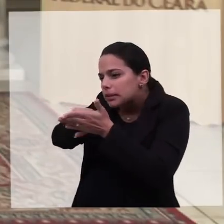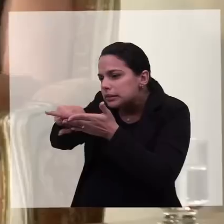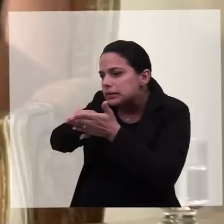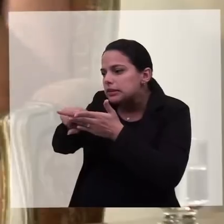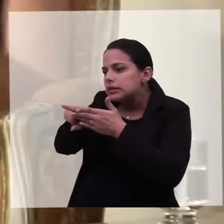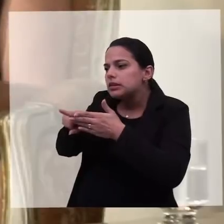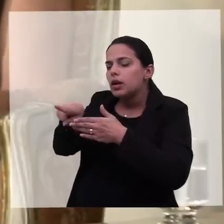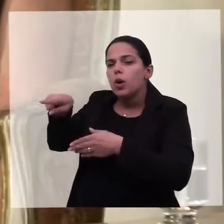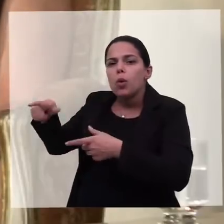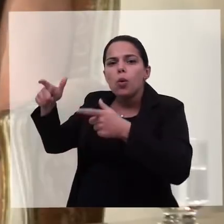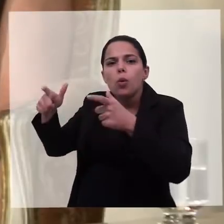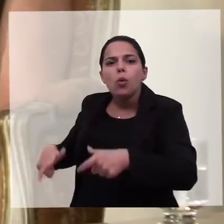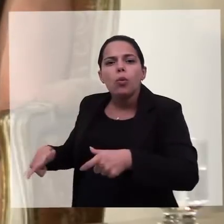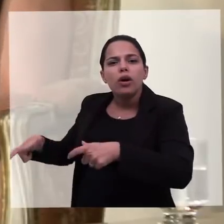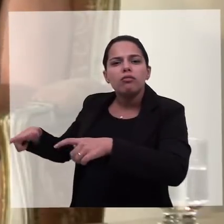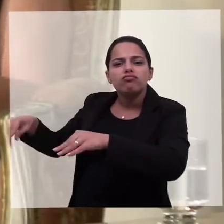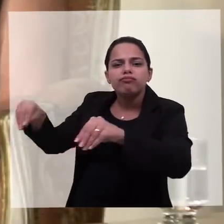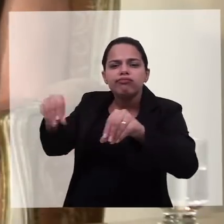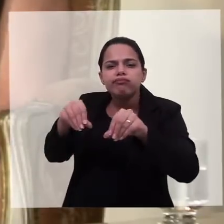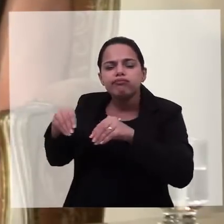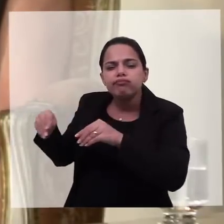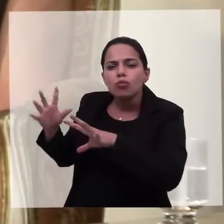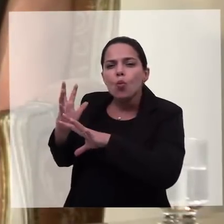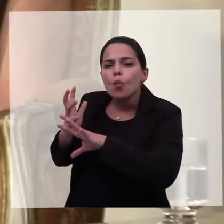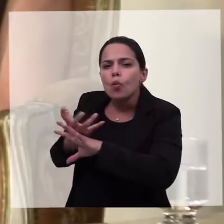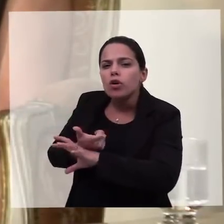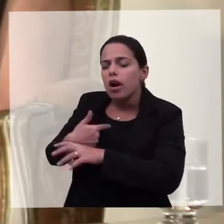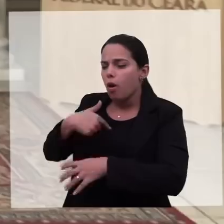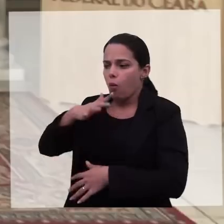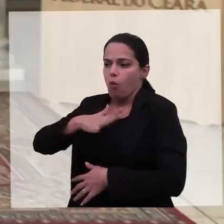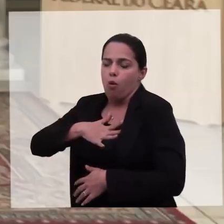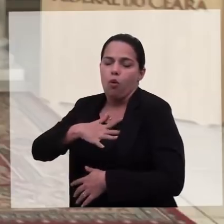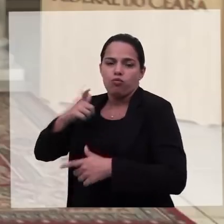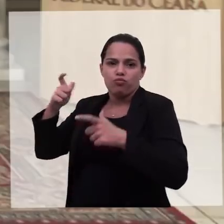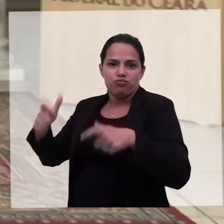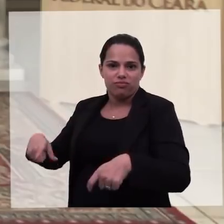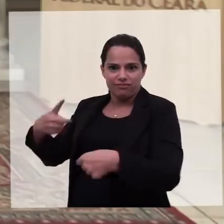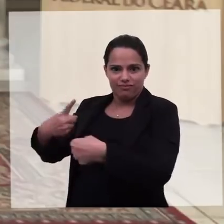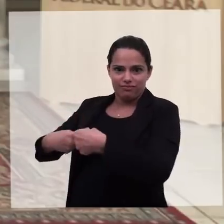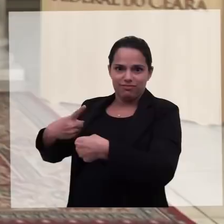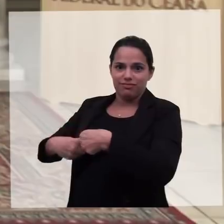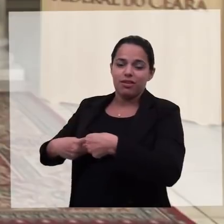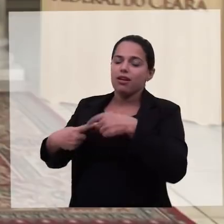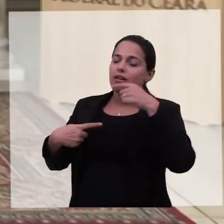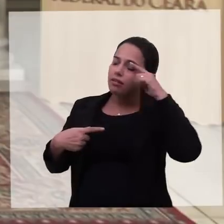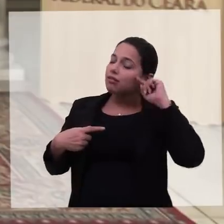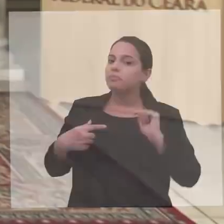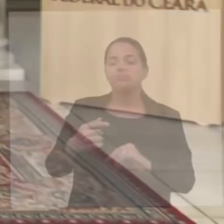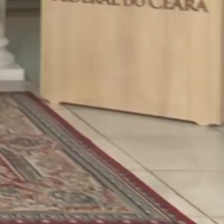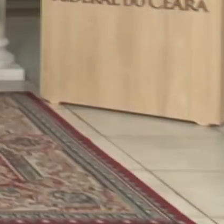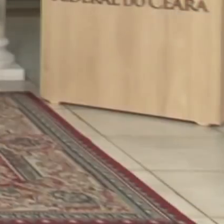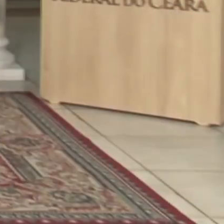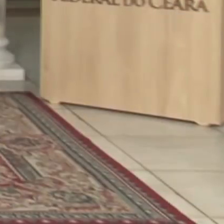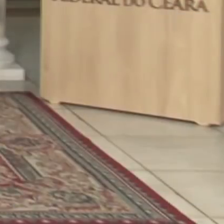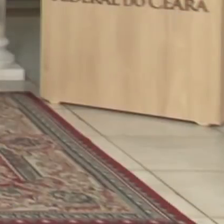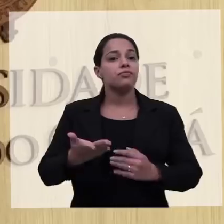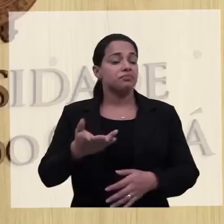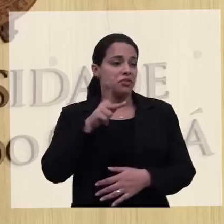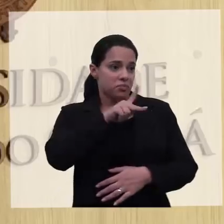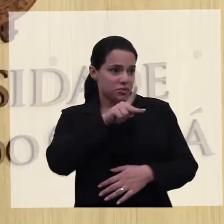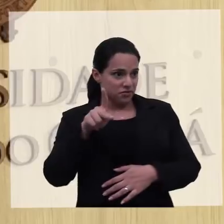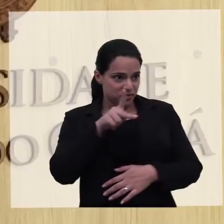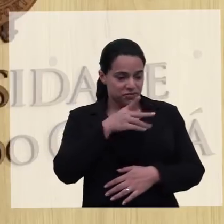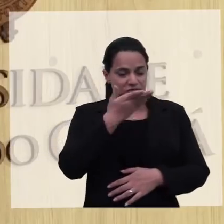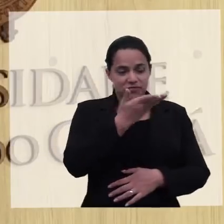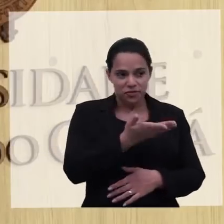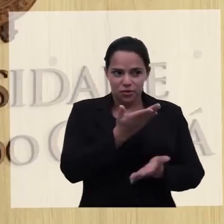semiárido. Porque eu me identifico, eu gosto do semiárido. Eu iria até mais longe, eu amo o semiárido. Sim.